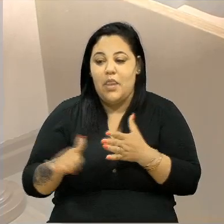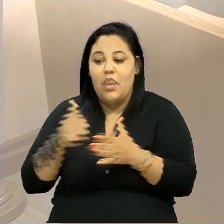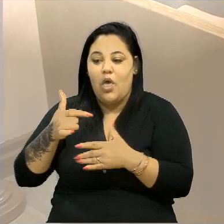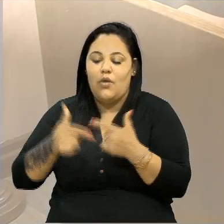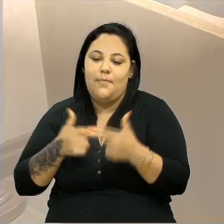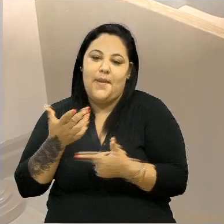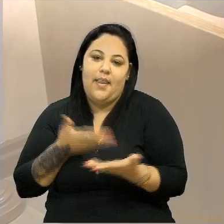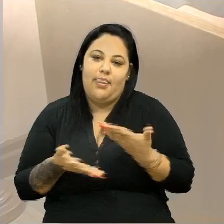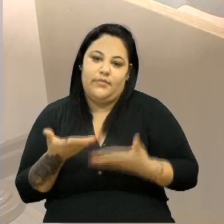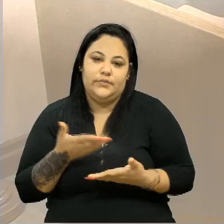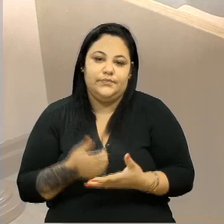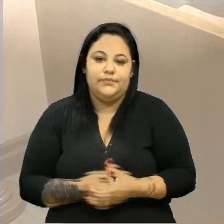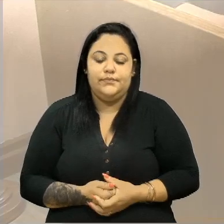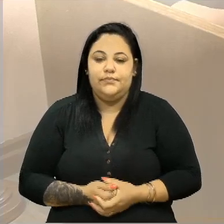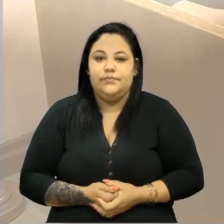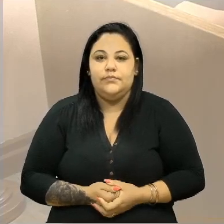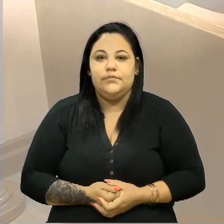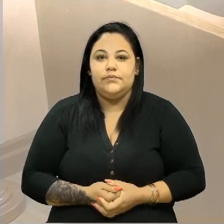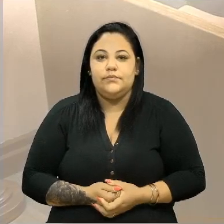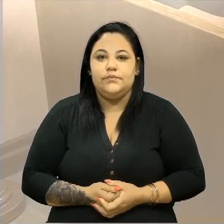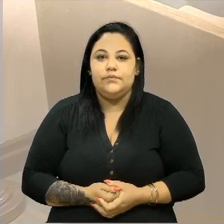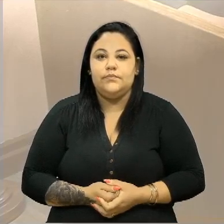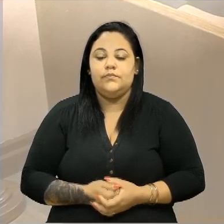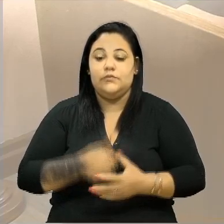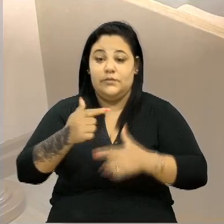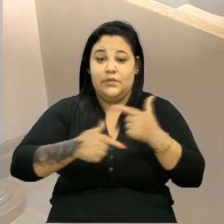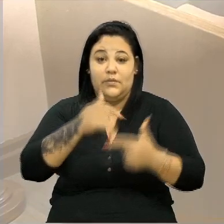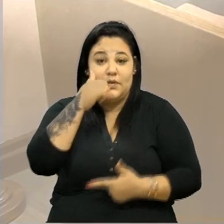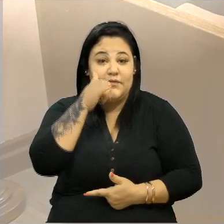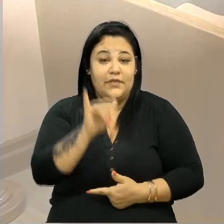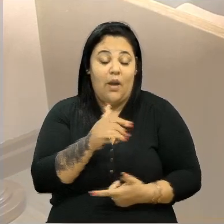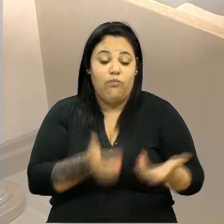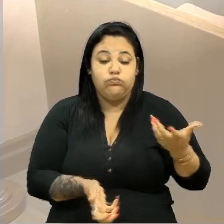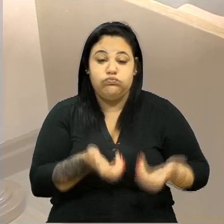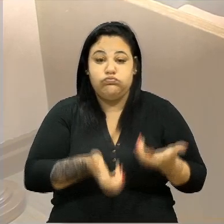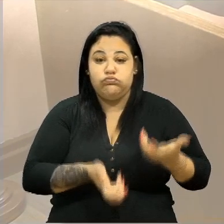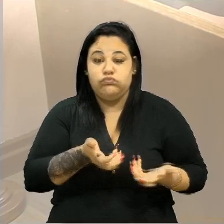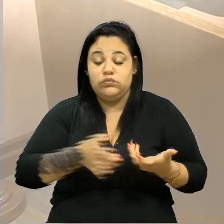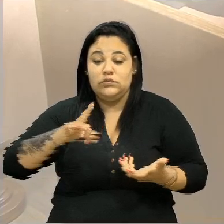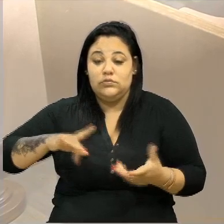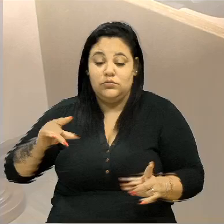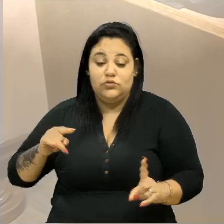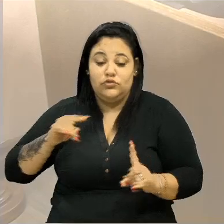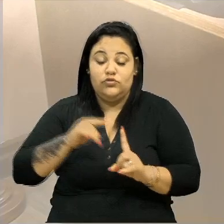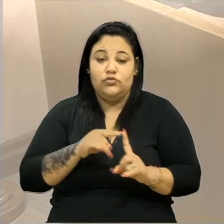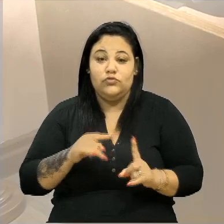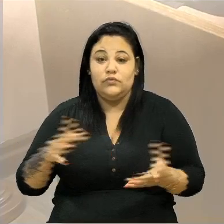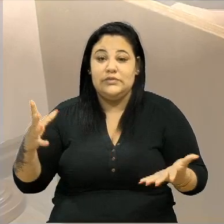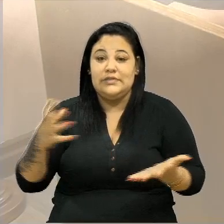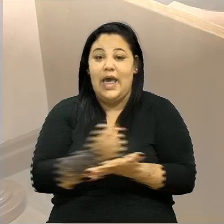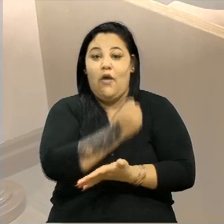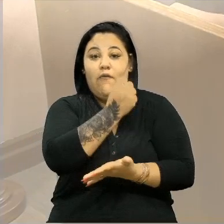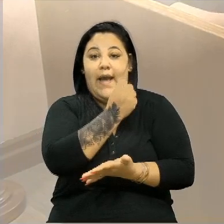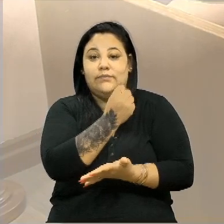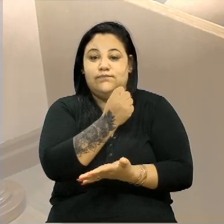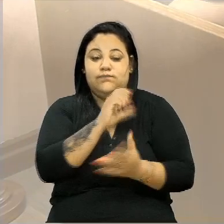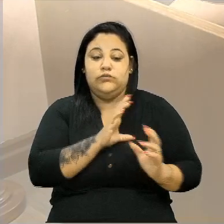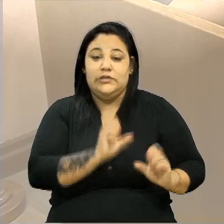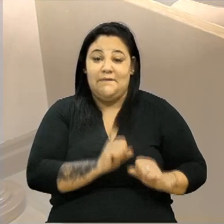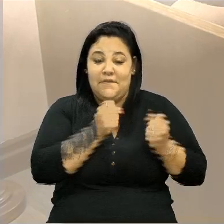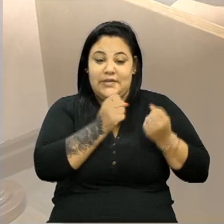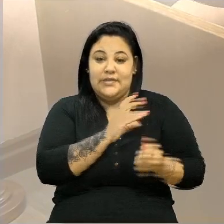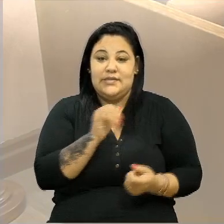do atendimento. O serviço de prevenção e de combate a incêndio, busca, salvamentos e ação de defesa civil são